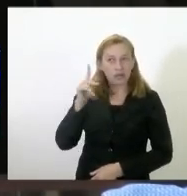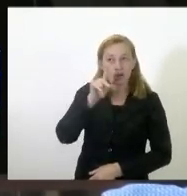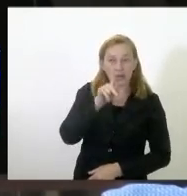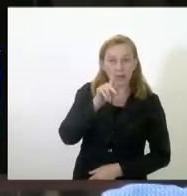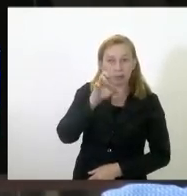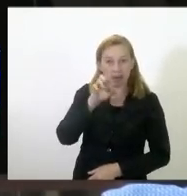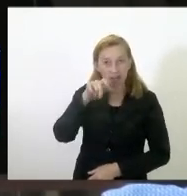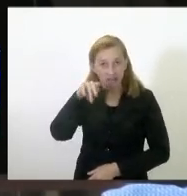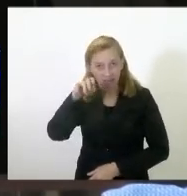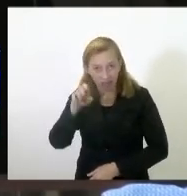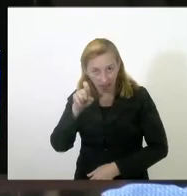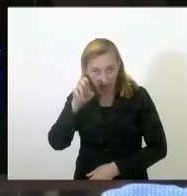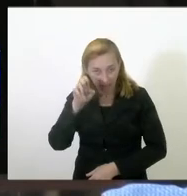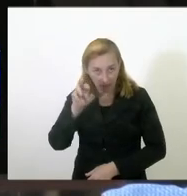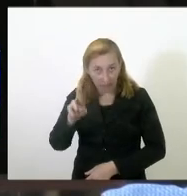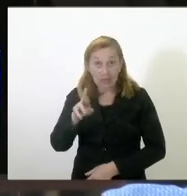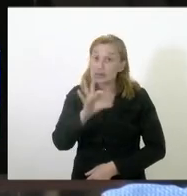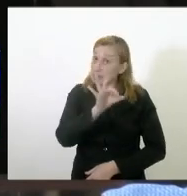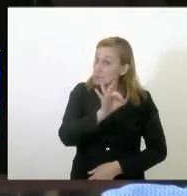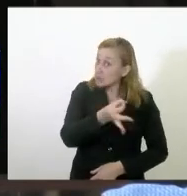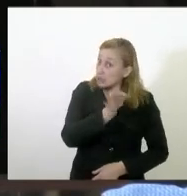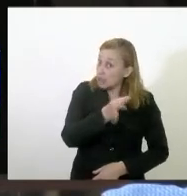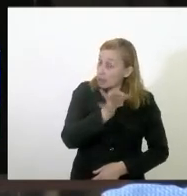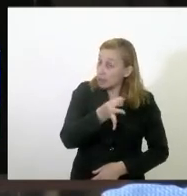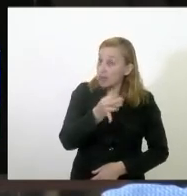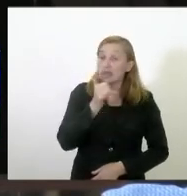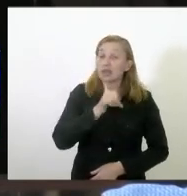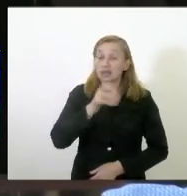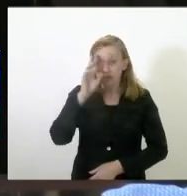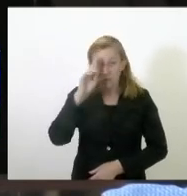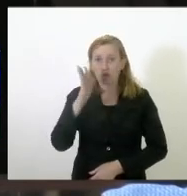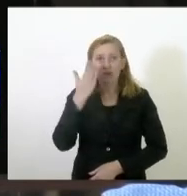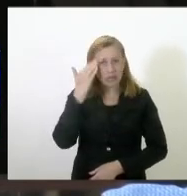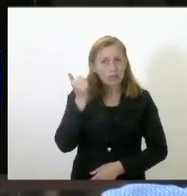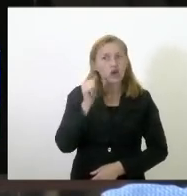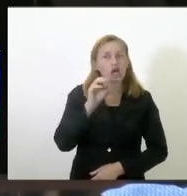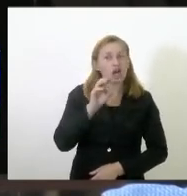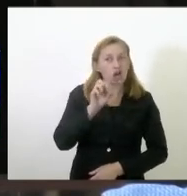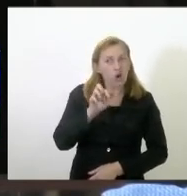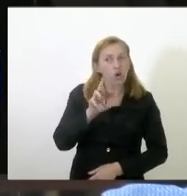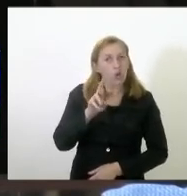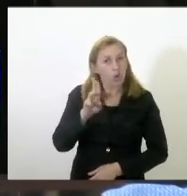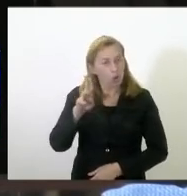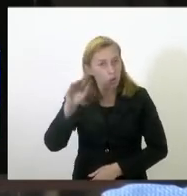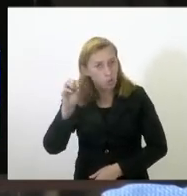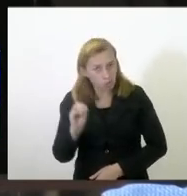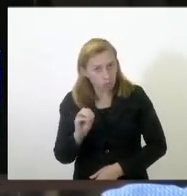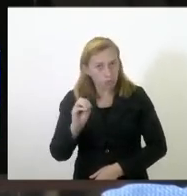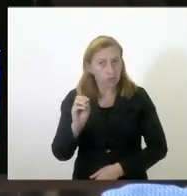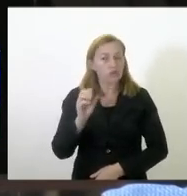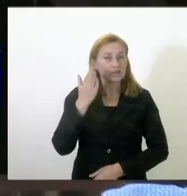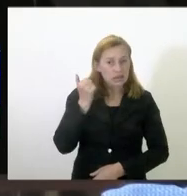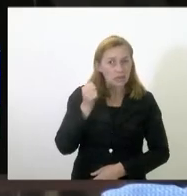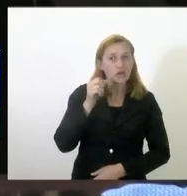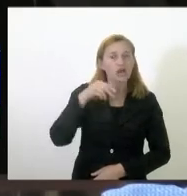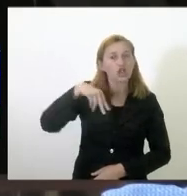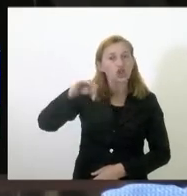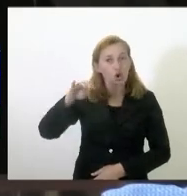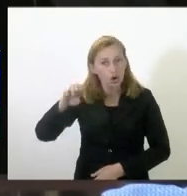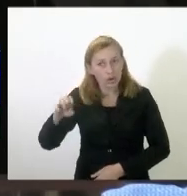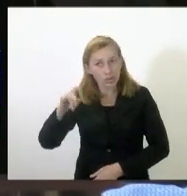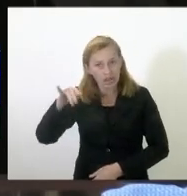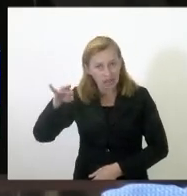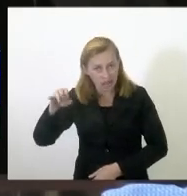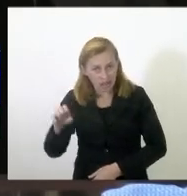Então, certamente, a senhora sabe o que é rumo, sabe o que é norte magnético, sabe o que